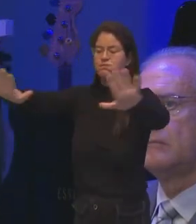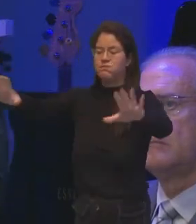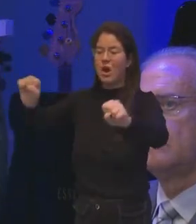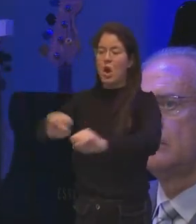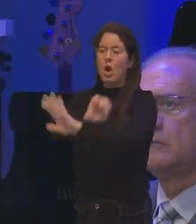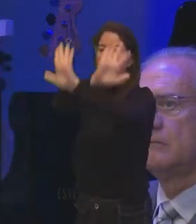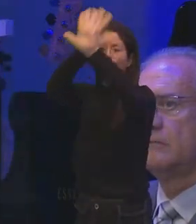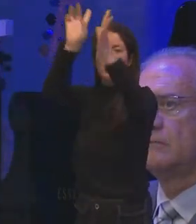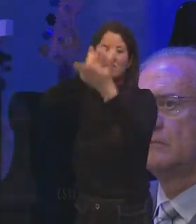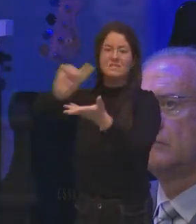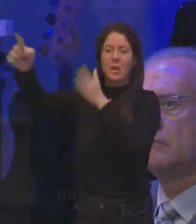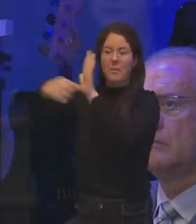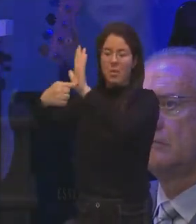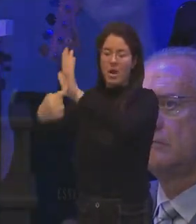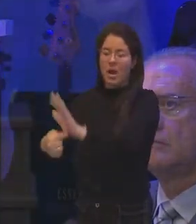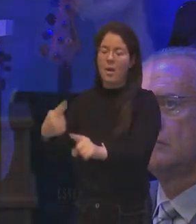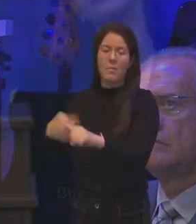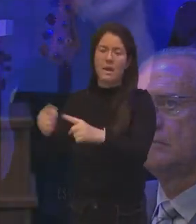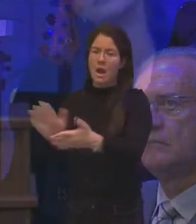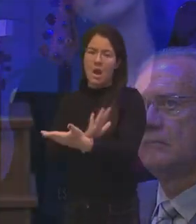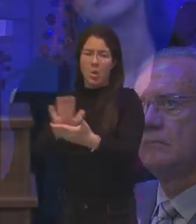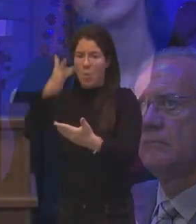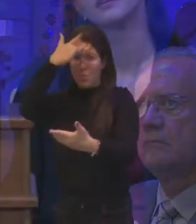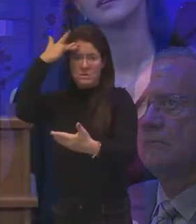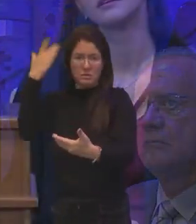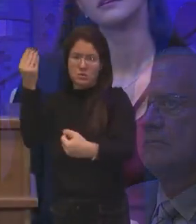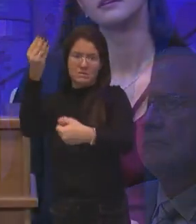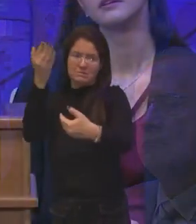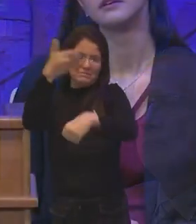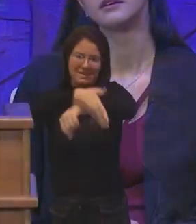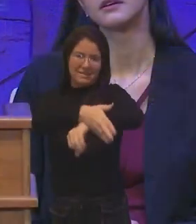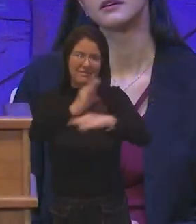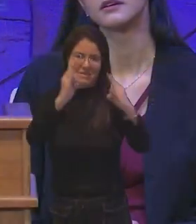porque há pessoas que não entravam no templo até mesmo pela cultura,